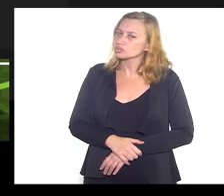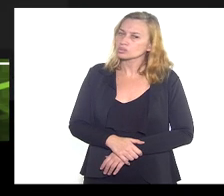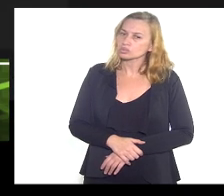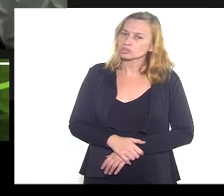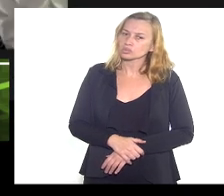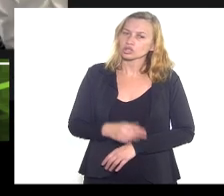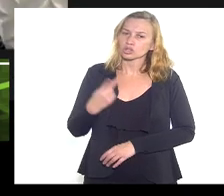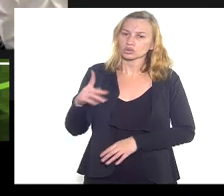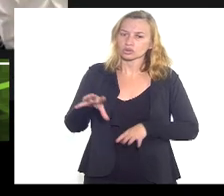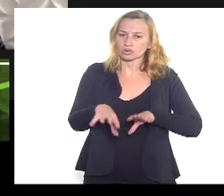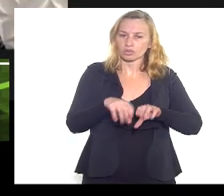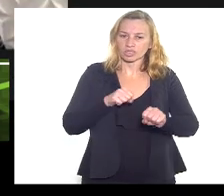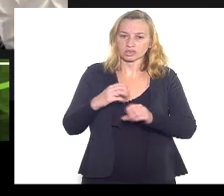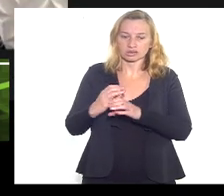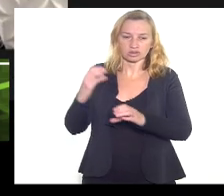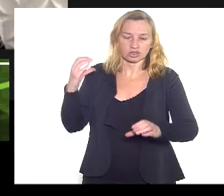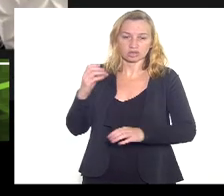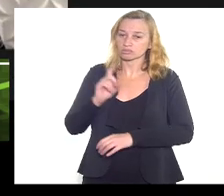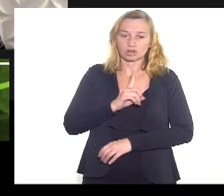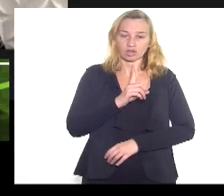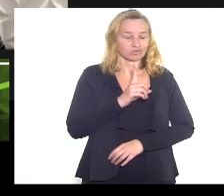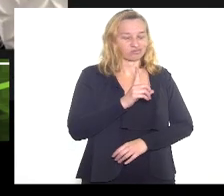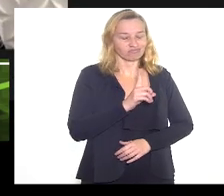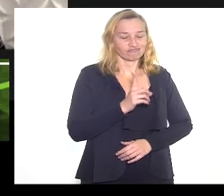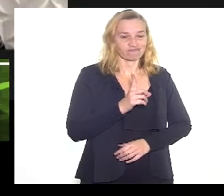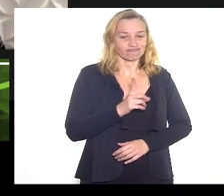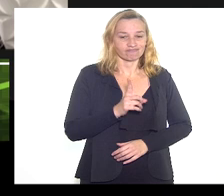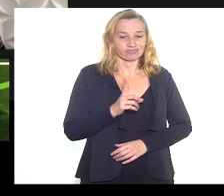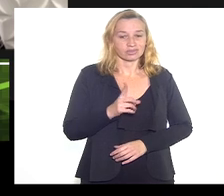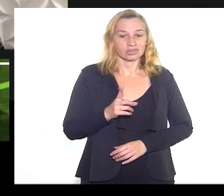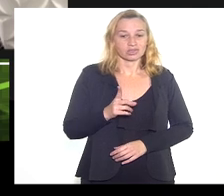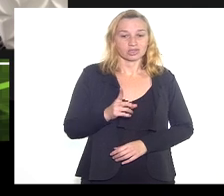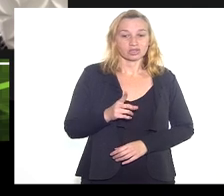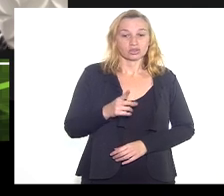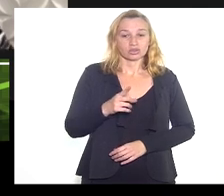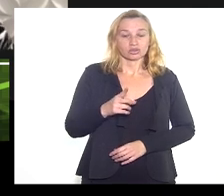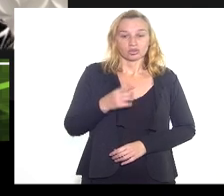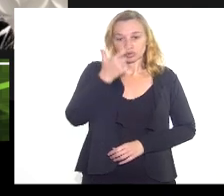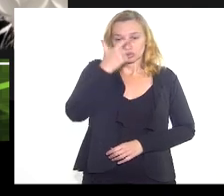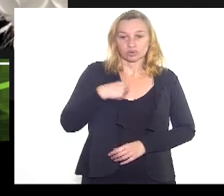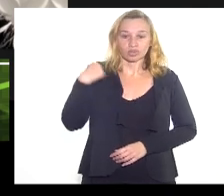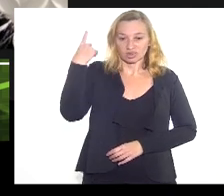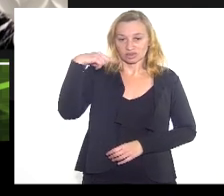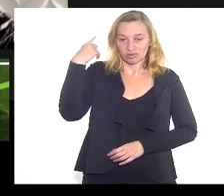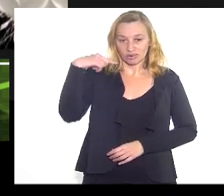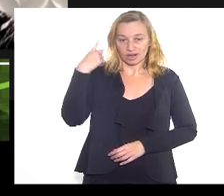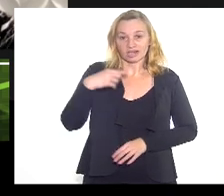Sua formação profissional? Não sou não, deputado Luiz Paulo, sou advogado de formação